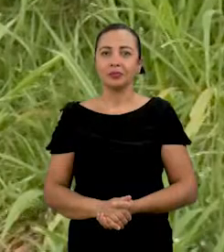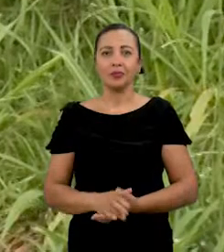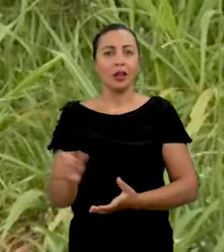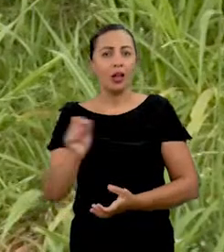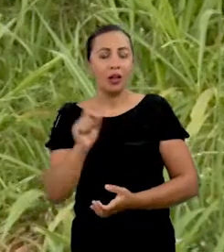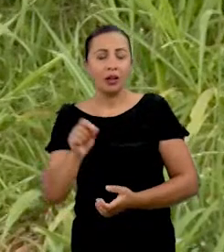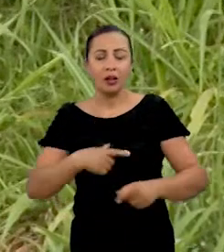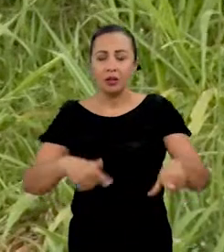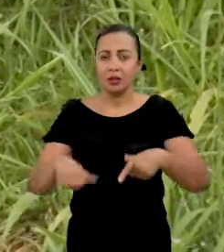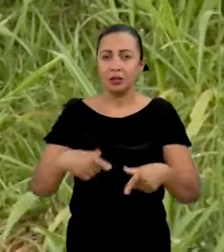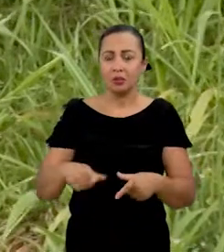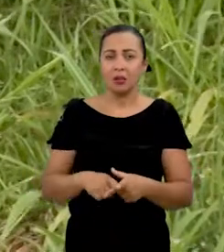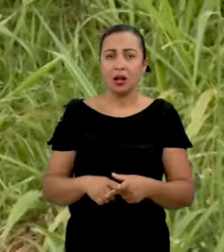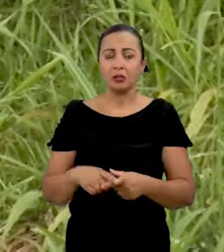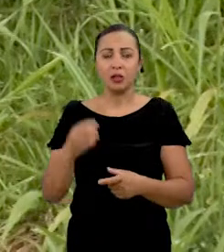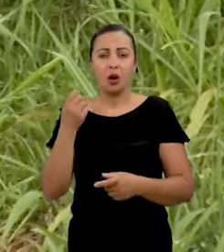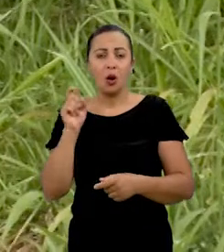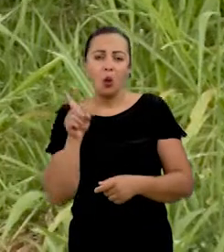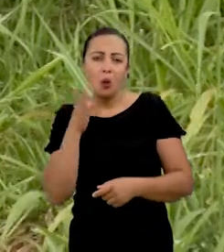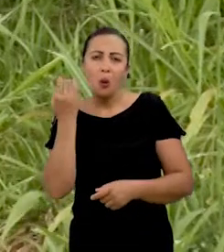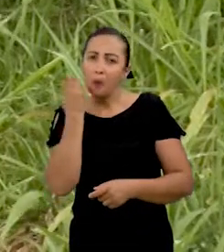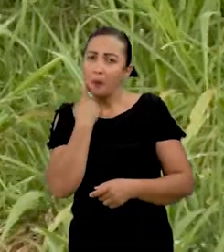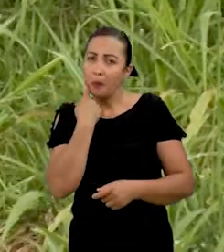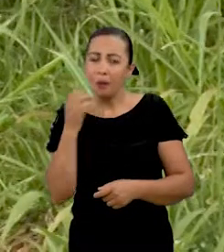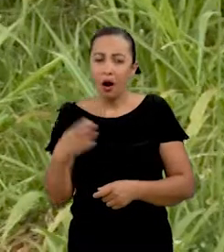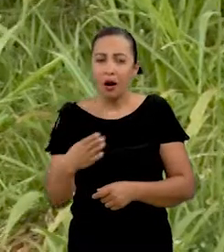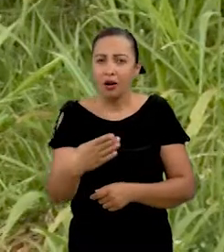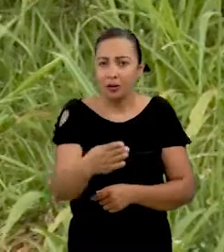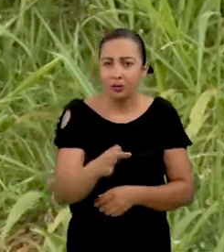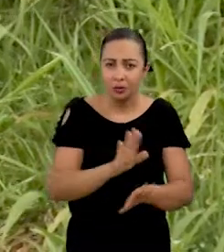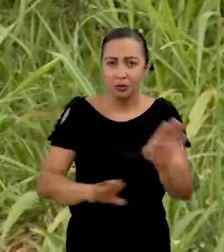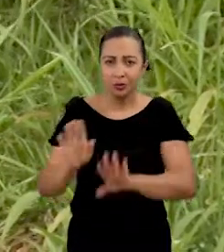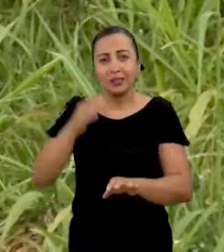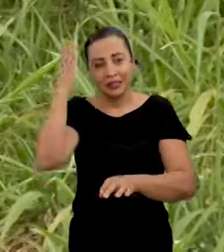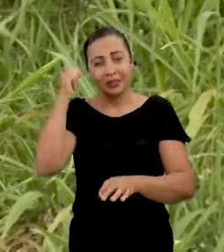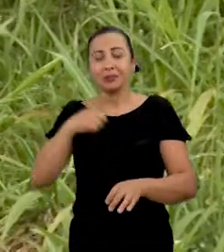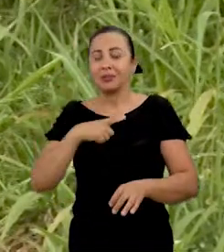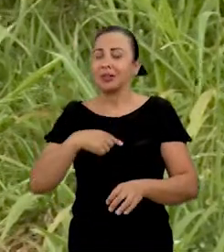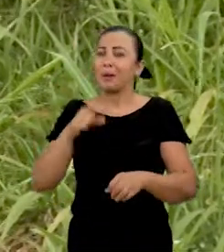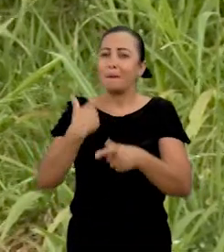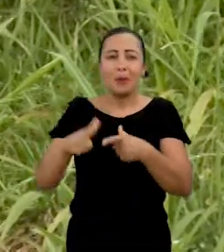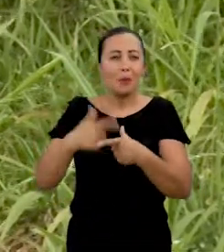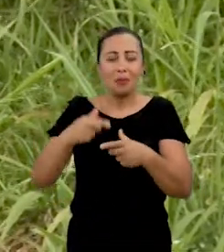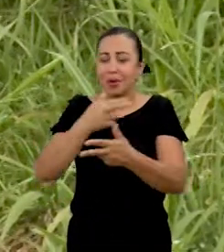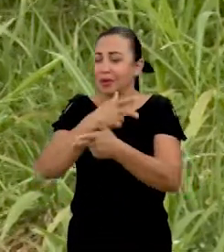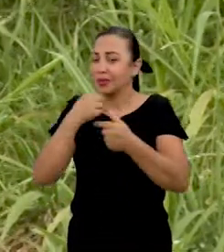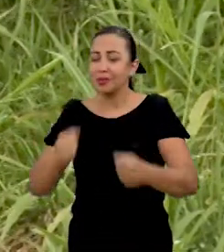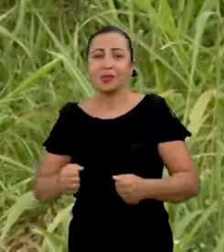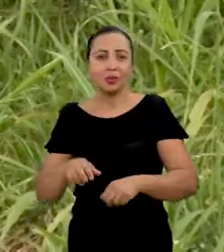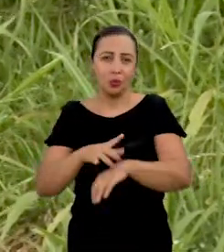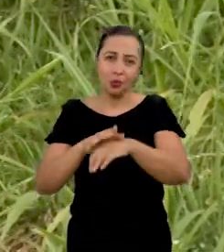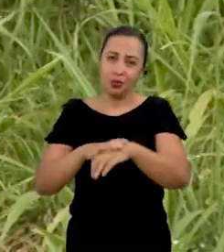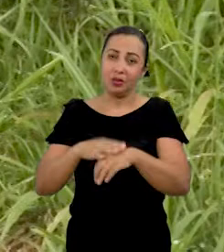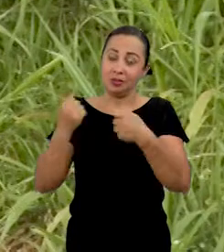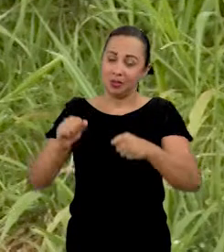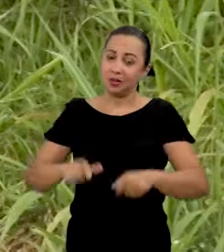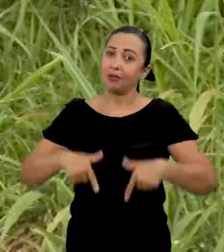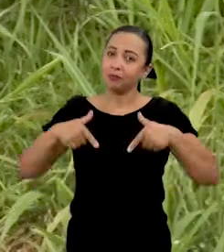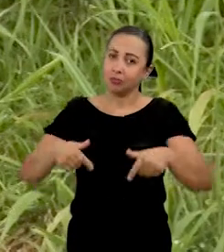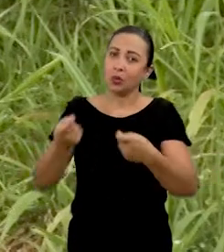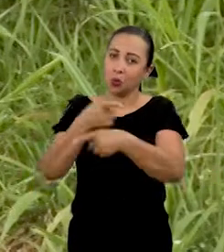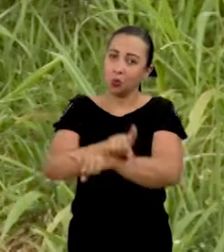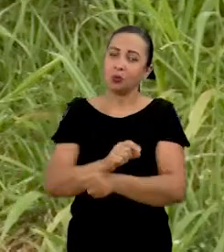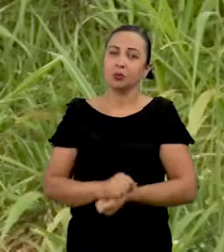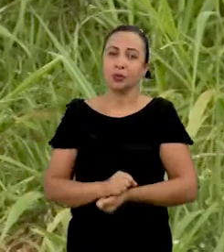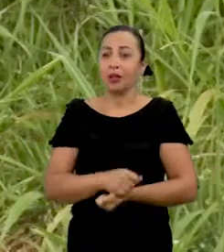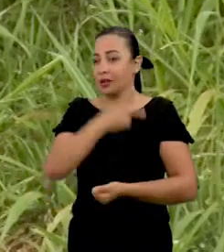Quem lida com a criação de peixes sabe que eles são sujeitos a uma série de doenças que precisam ser combatidas. Uma alternativa